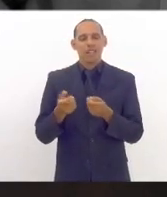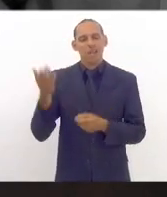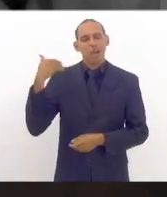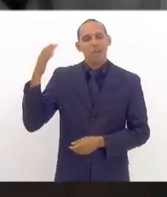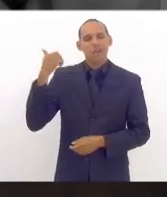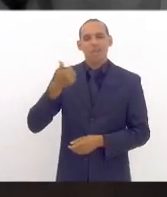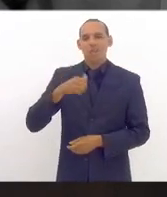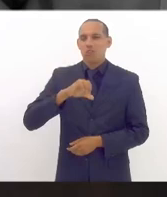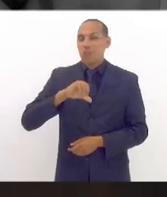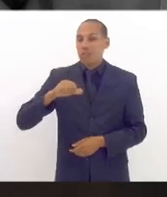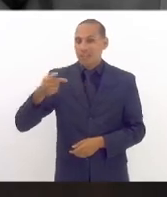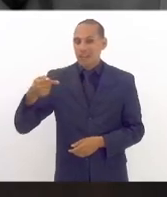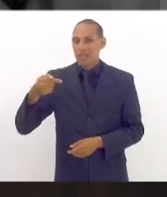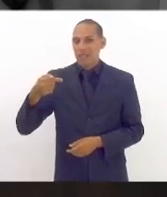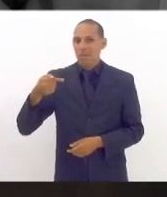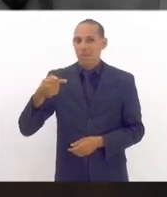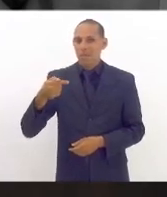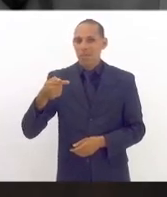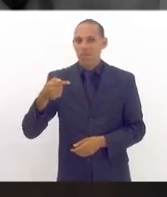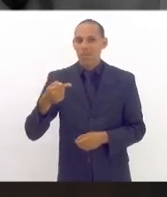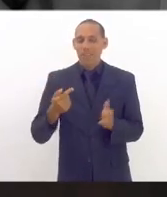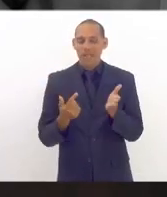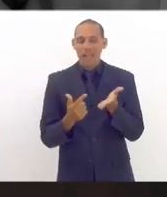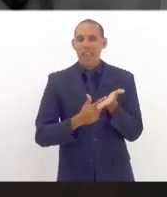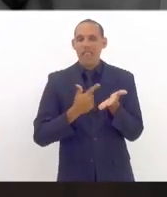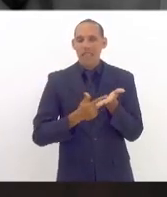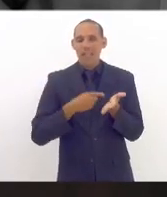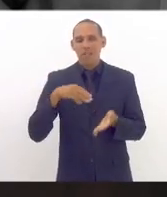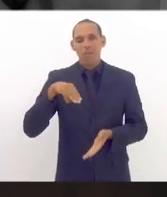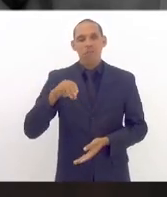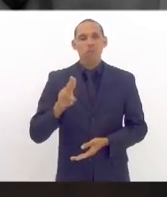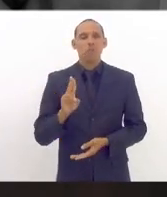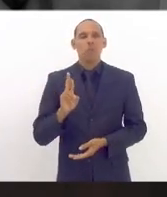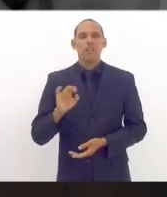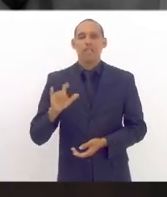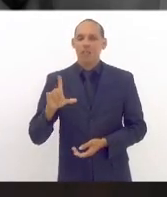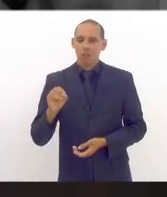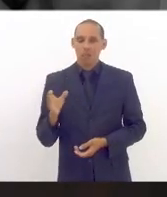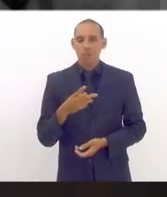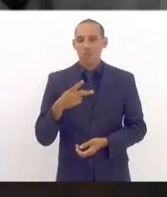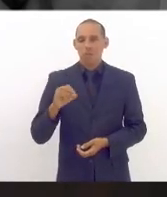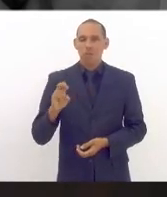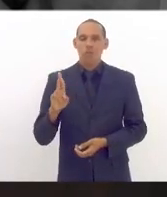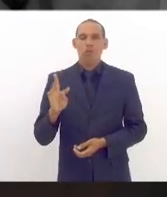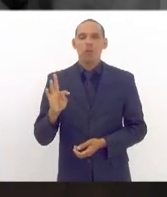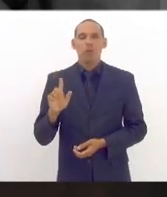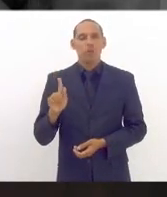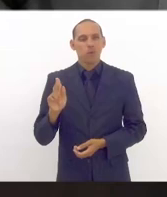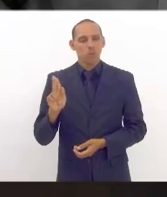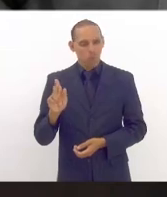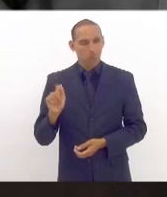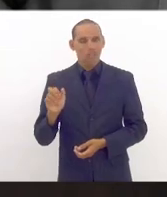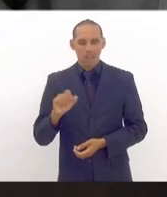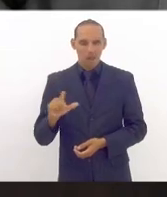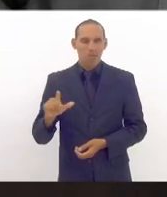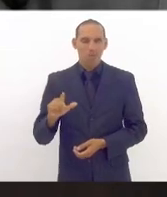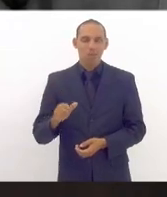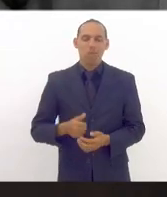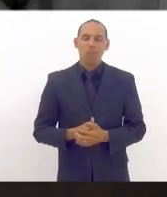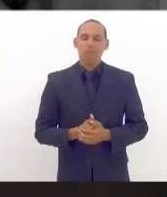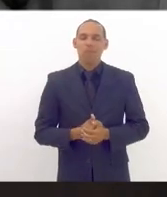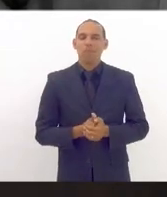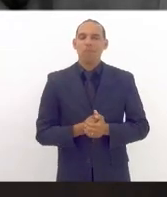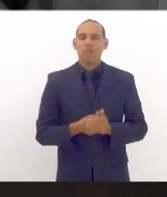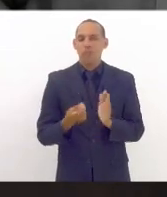em 97 tá lá no livro do Murilo Portugal tá escrito e ele participou disso